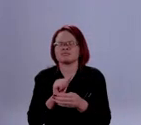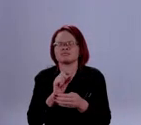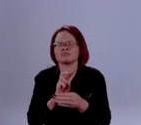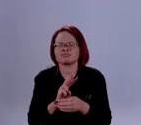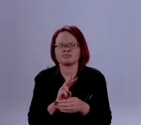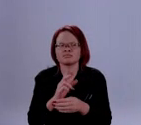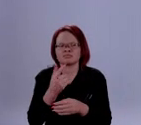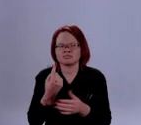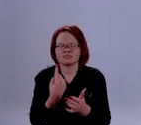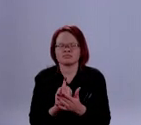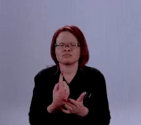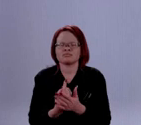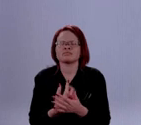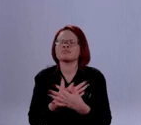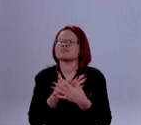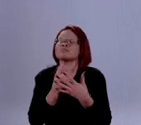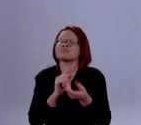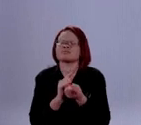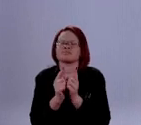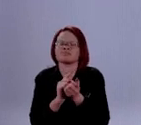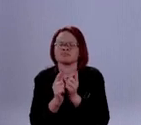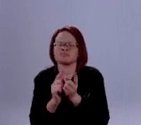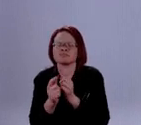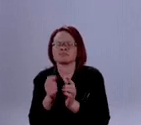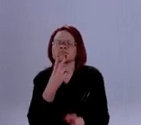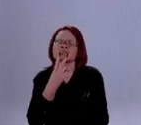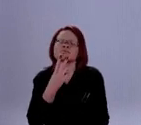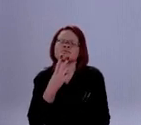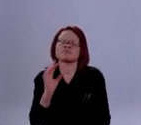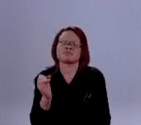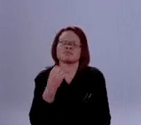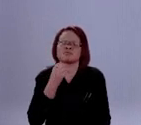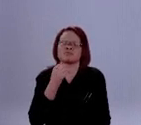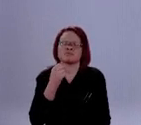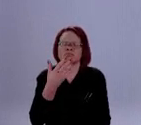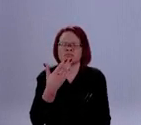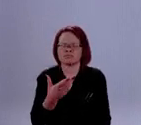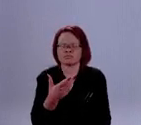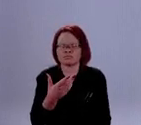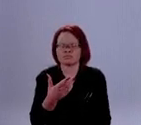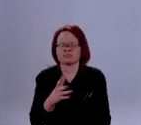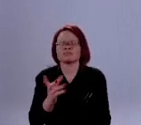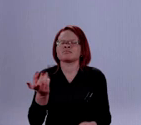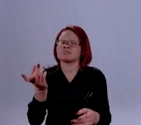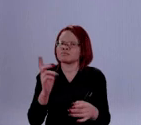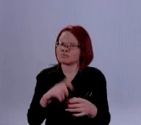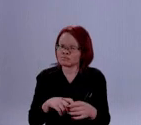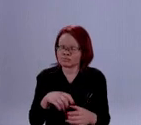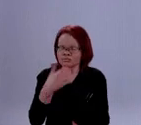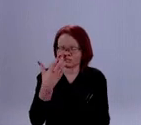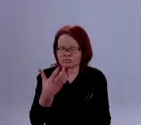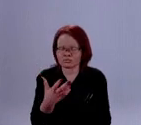os advérbios são essencialmente modificadores do verbo podendo ser